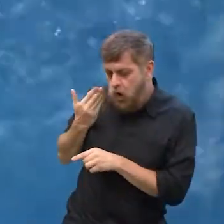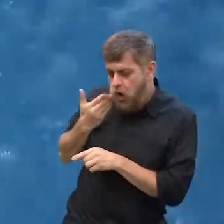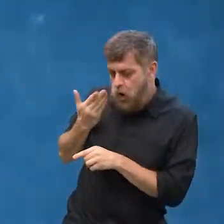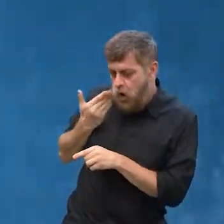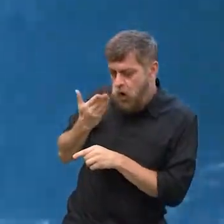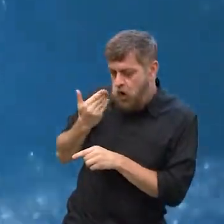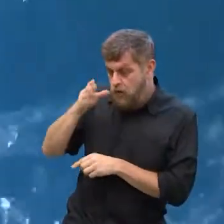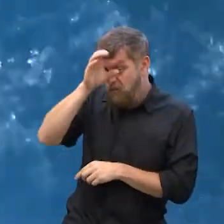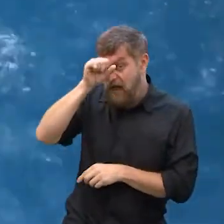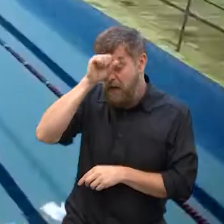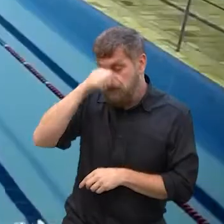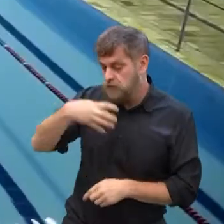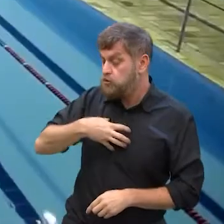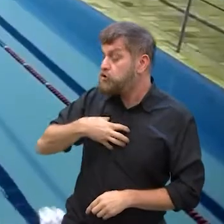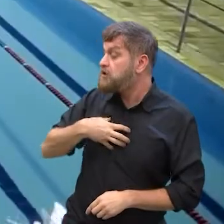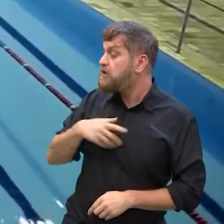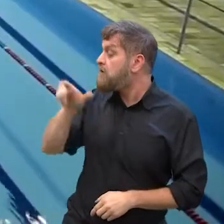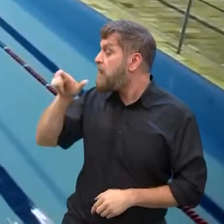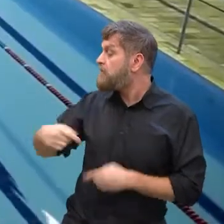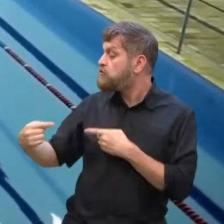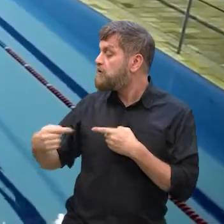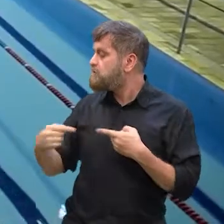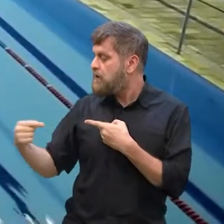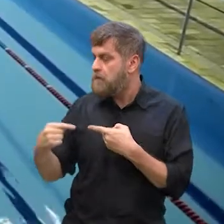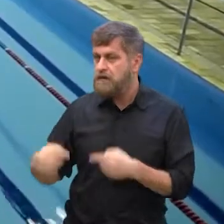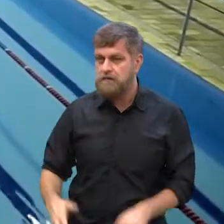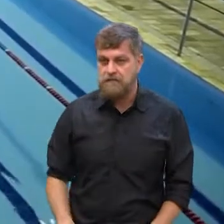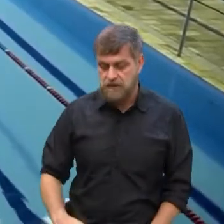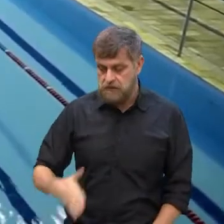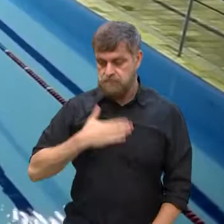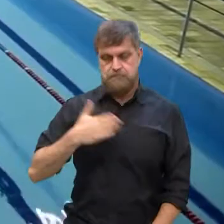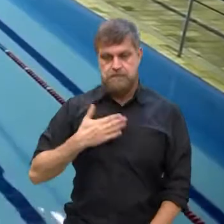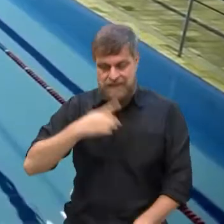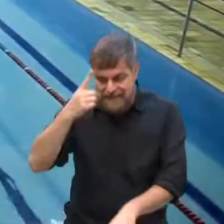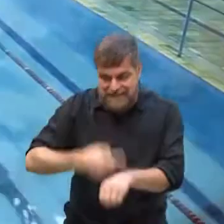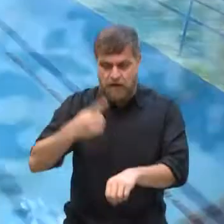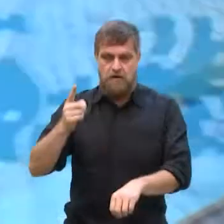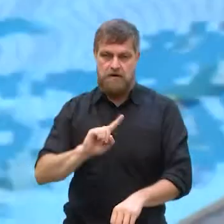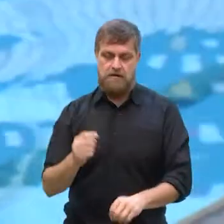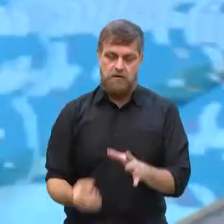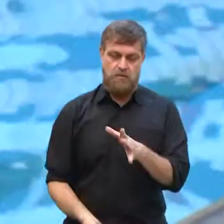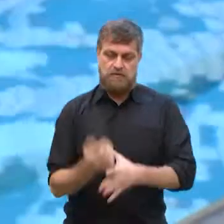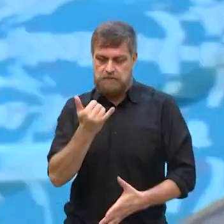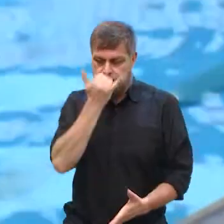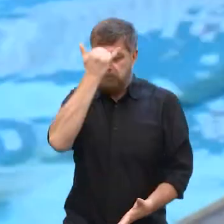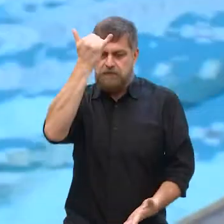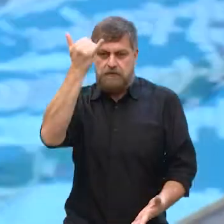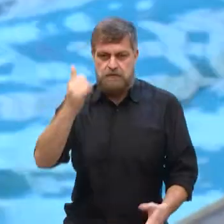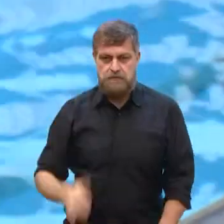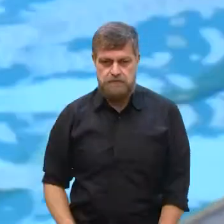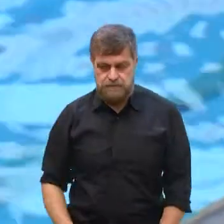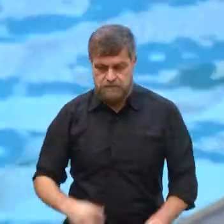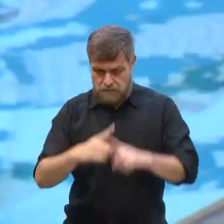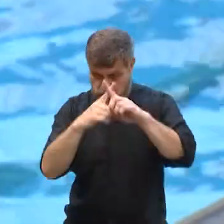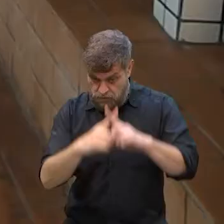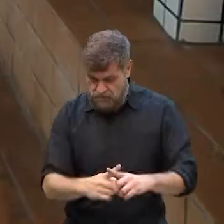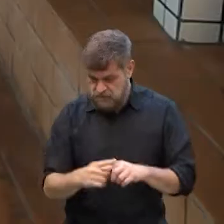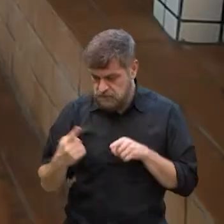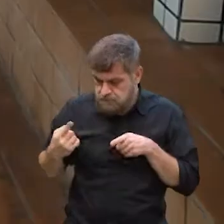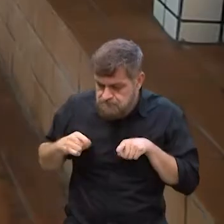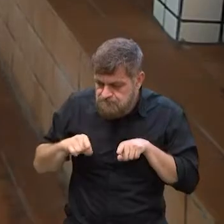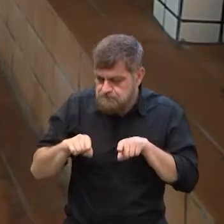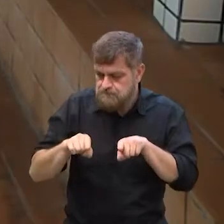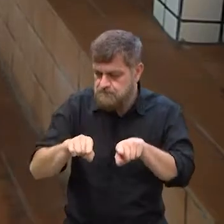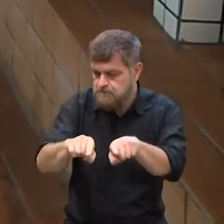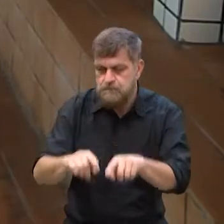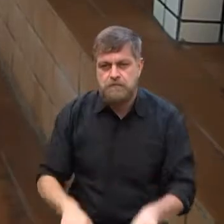adversário, aprendendo sobre ele, para não ser surpreendido, né, quando você chegar e competir com ele.